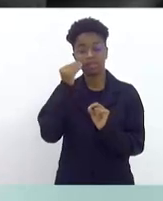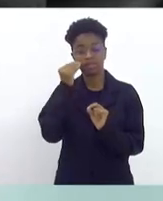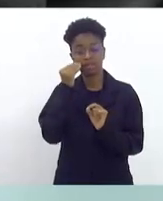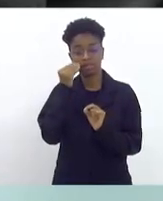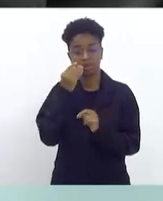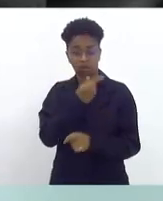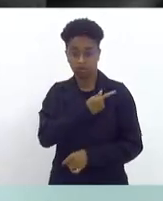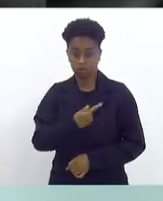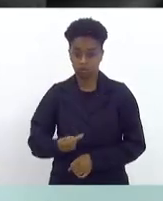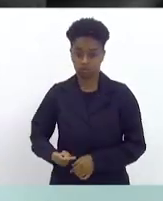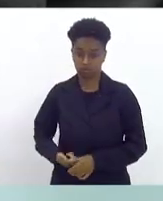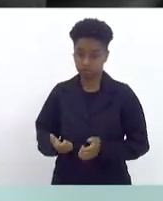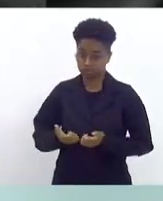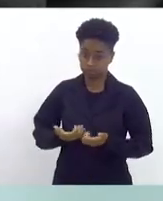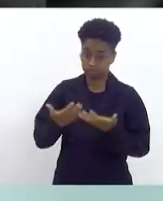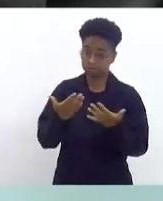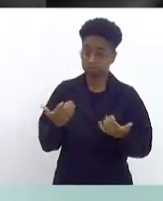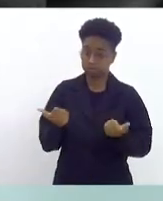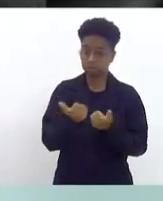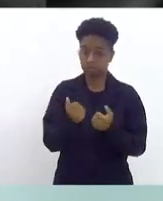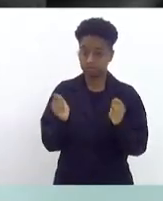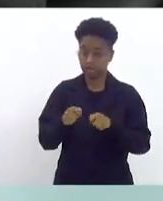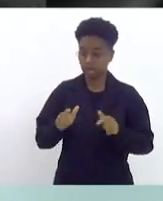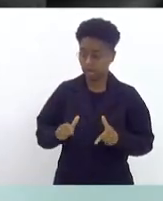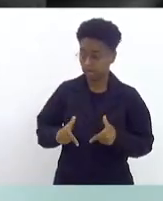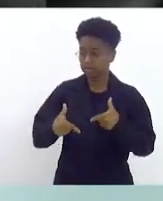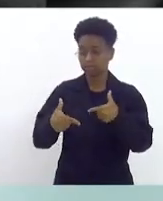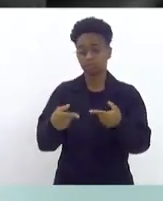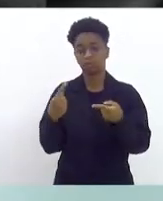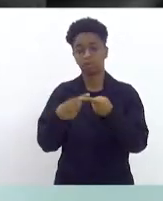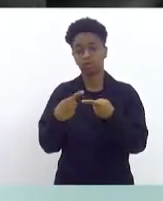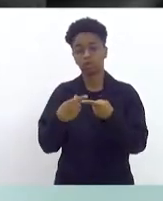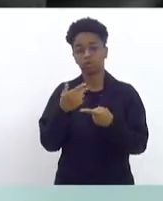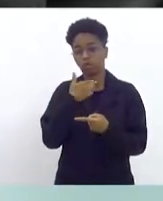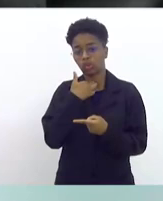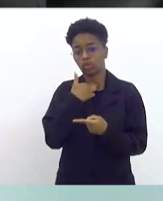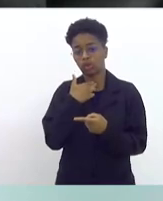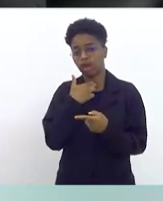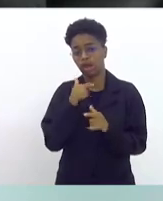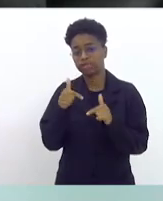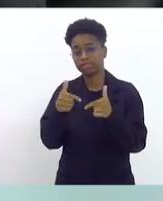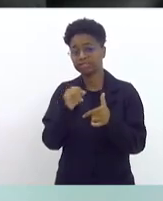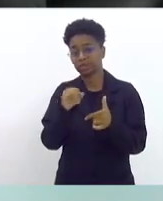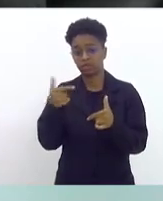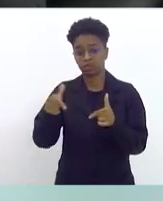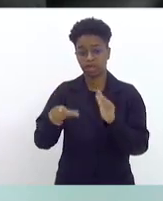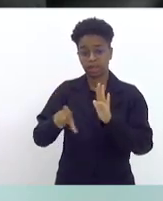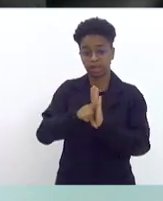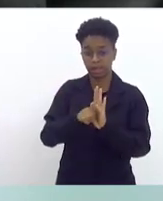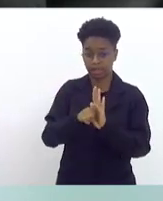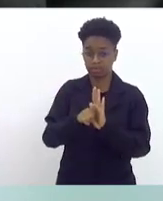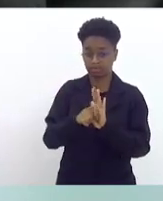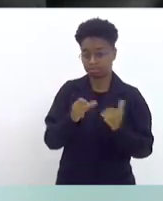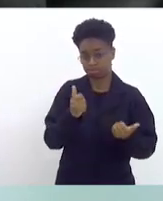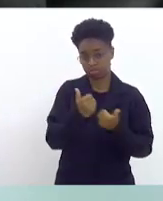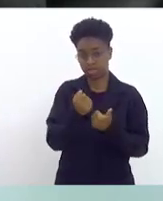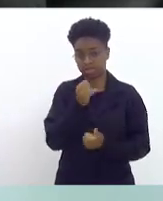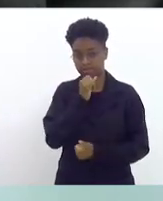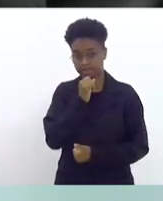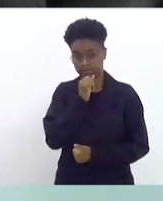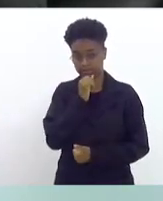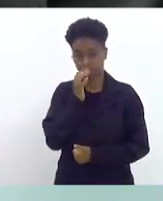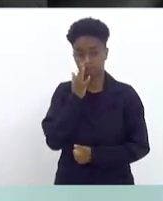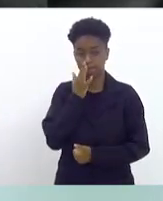para tomar iniciativas que não necessariamente ele poderia tomar se não houvesse uma lei respaldando por exemplo